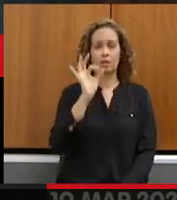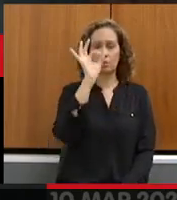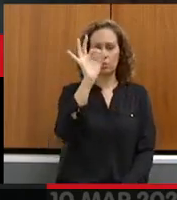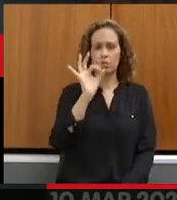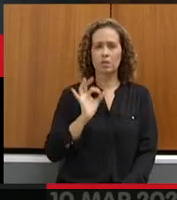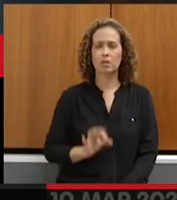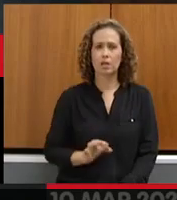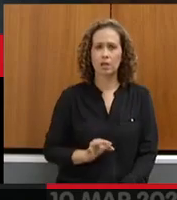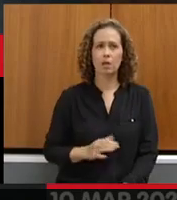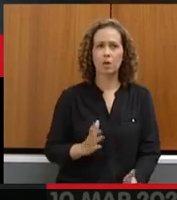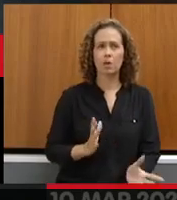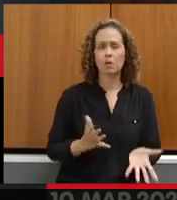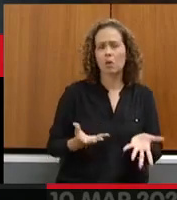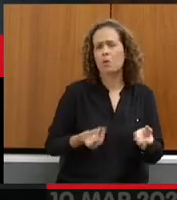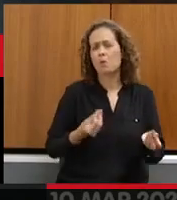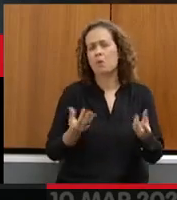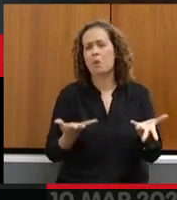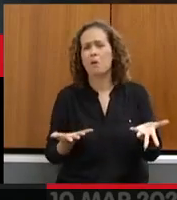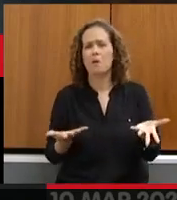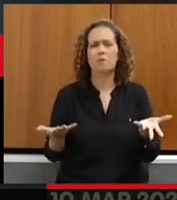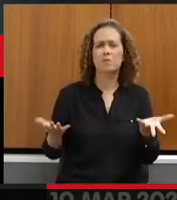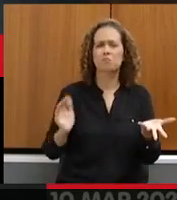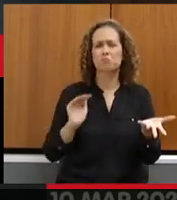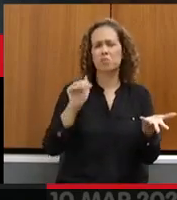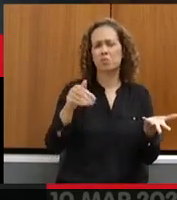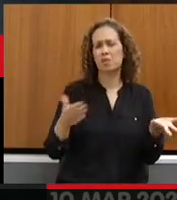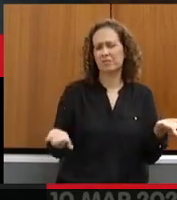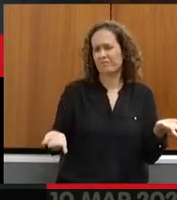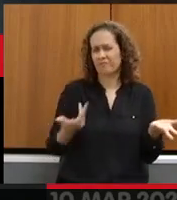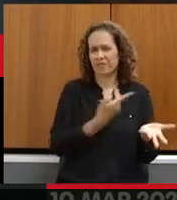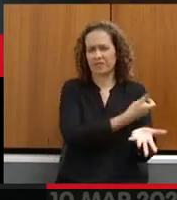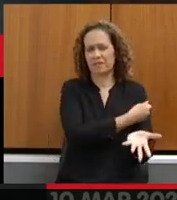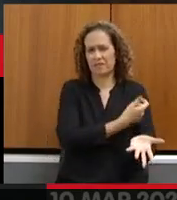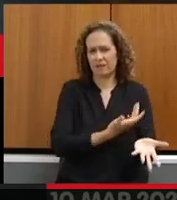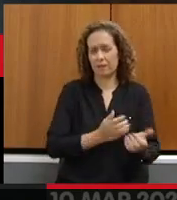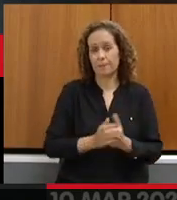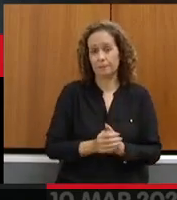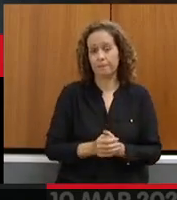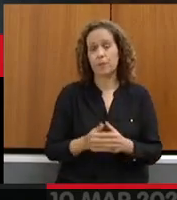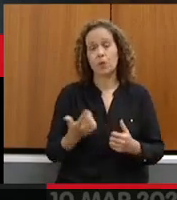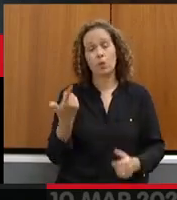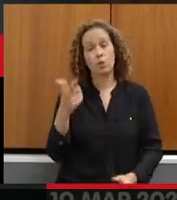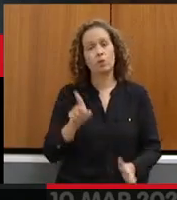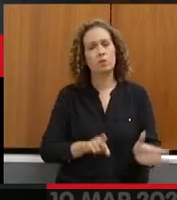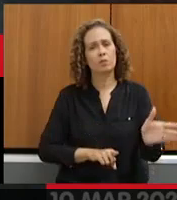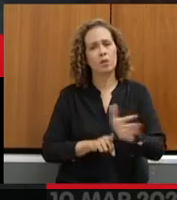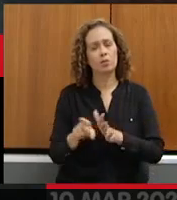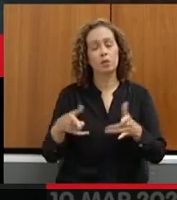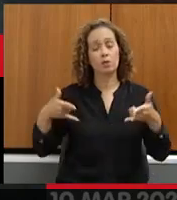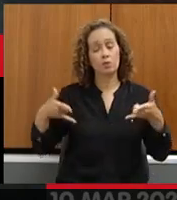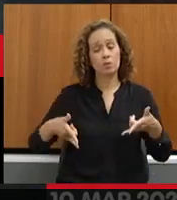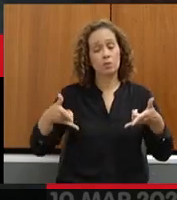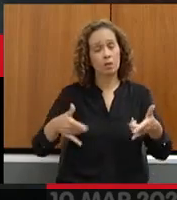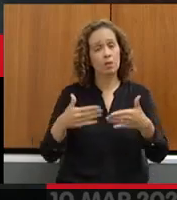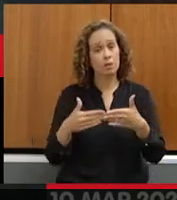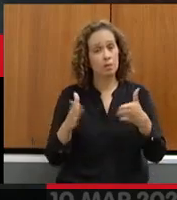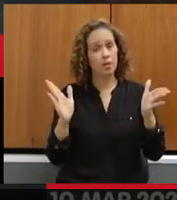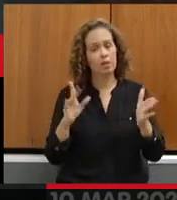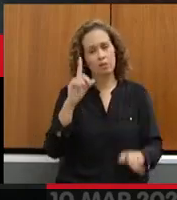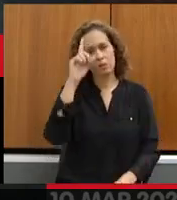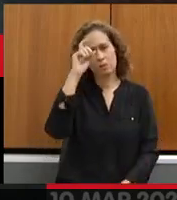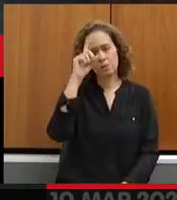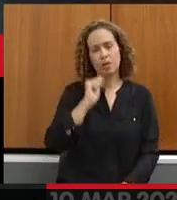aí para segunda etapa como isso funciona e também outra pergunta agora que o relacionado aos leitos abertos de hospitais